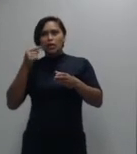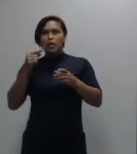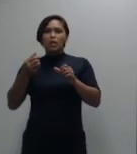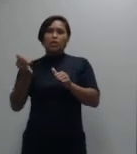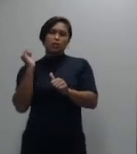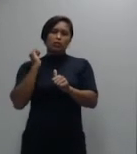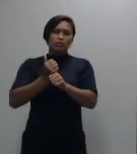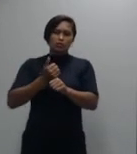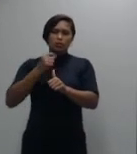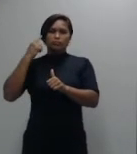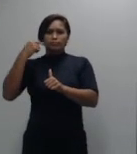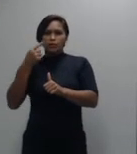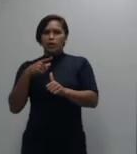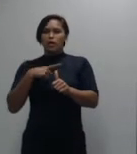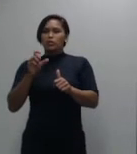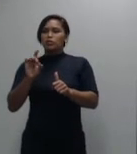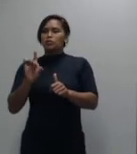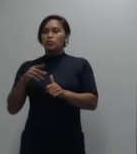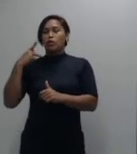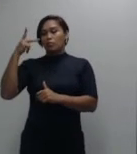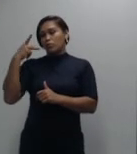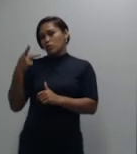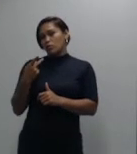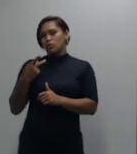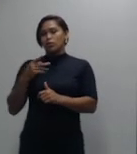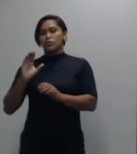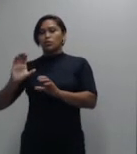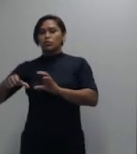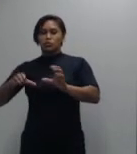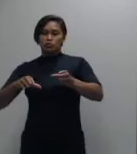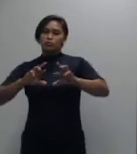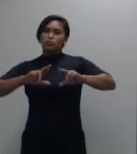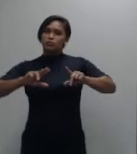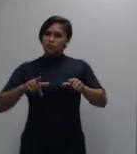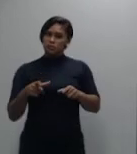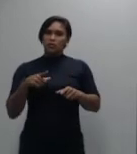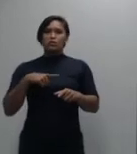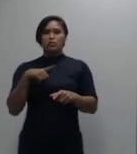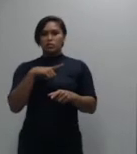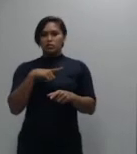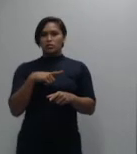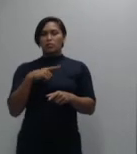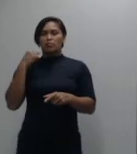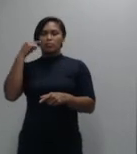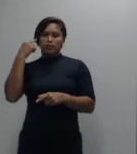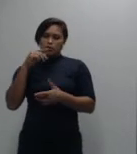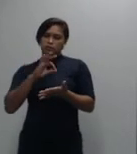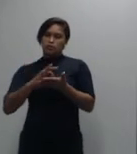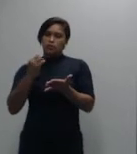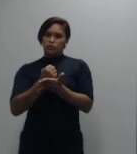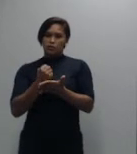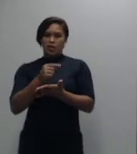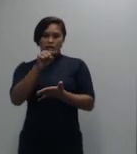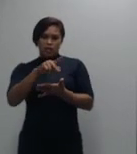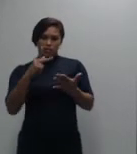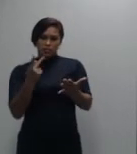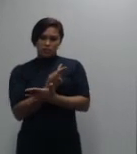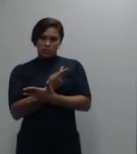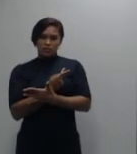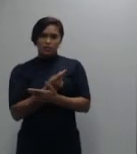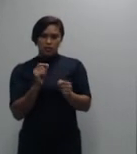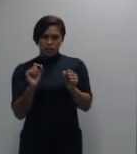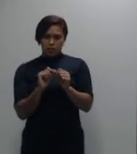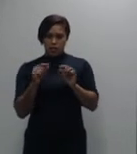entidades que tem apenas e tão somente Procuradores autárquicos e edt Oi gente jogar contra quatro essa circunstância frente